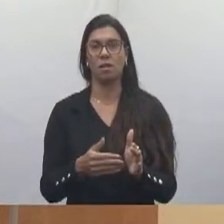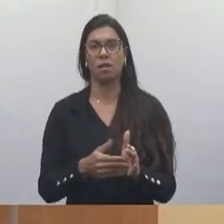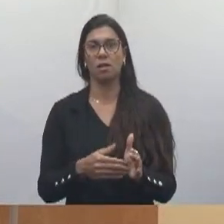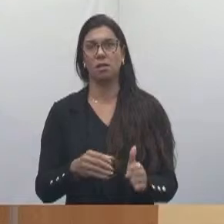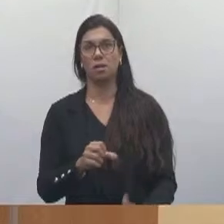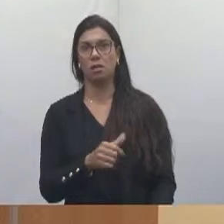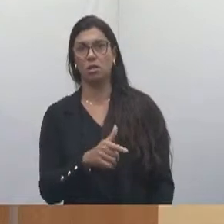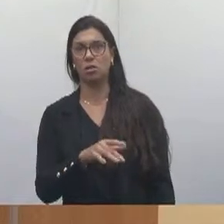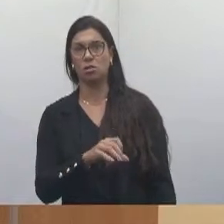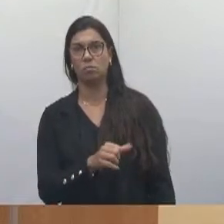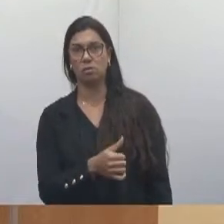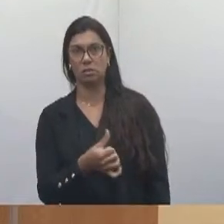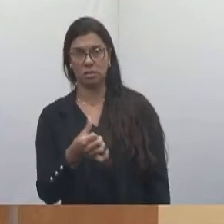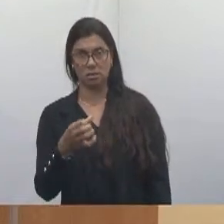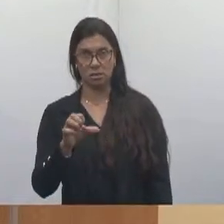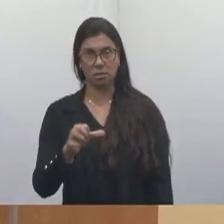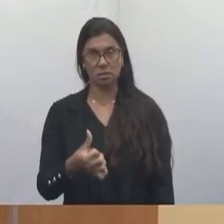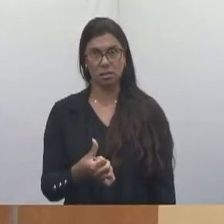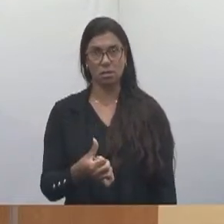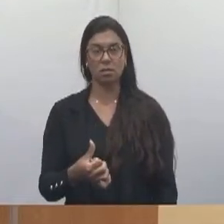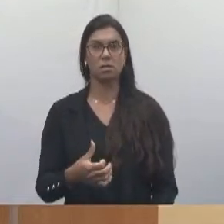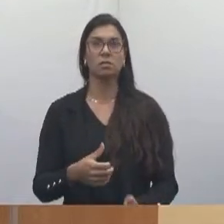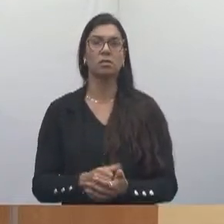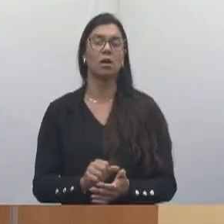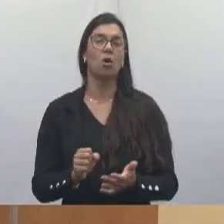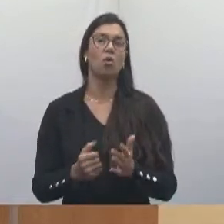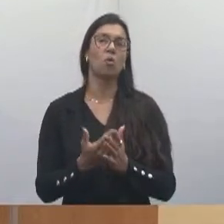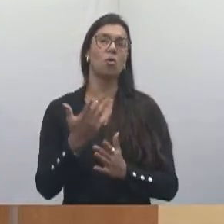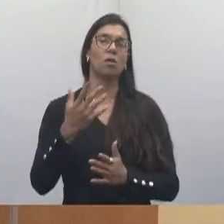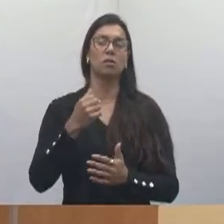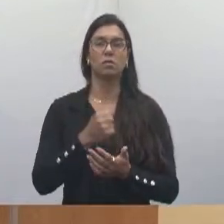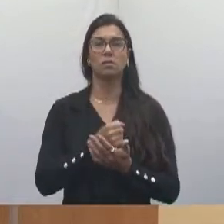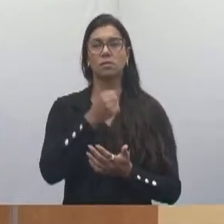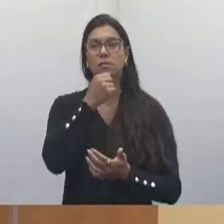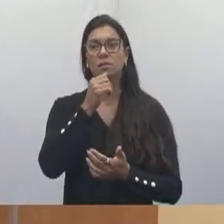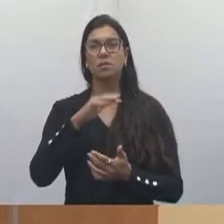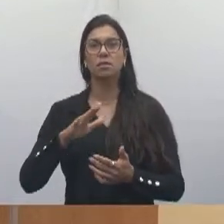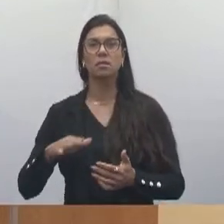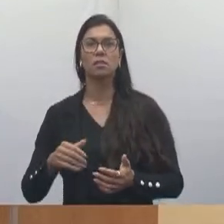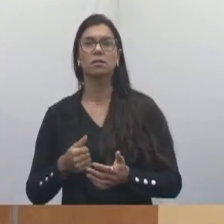quantas crianças ficou sem estudar na cidade?